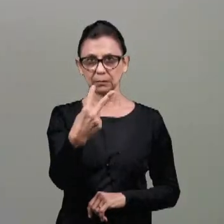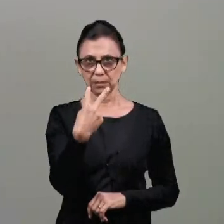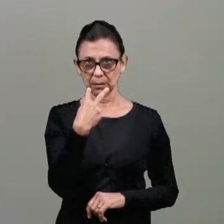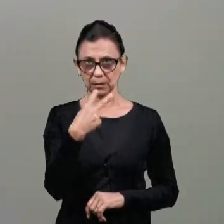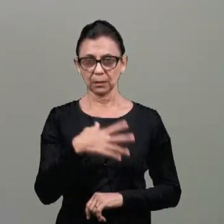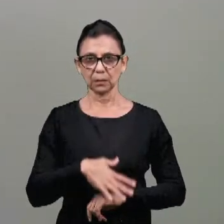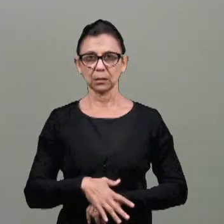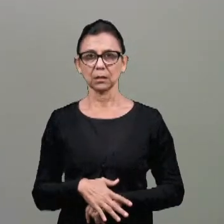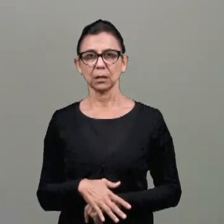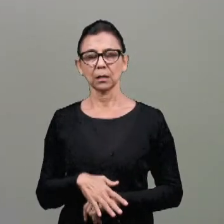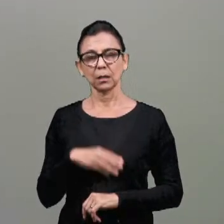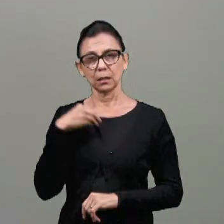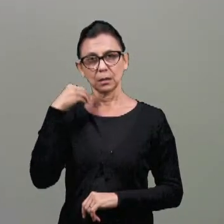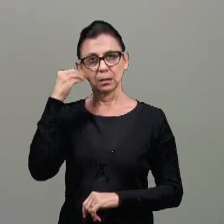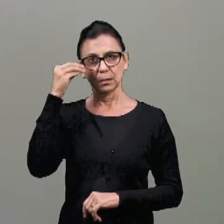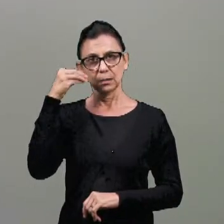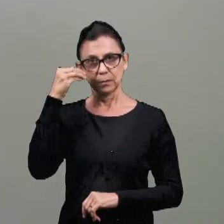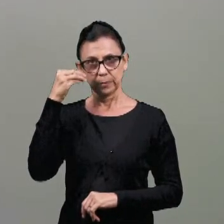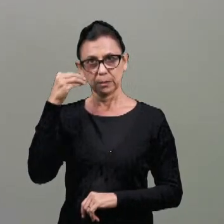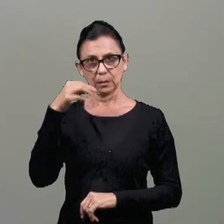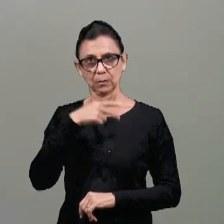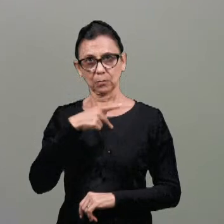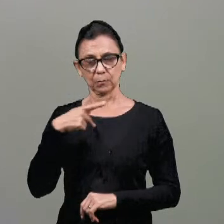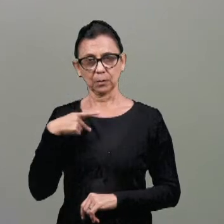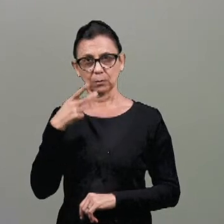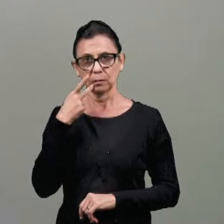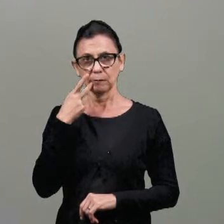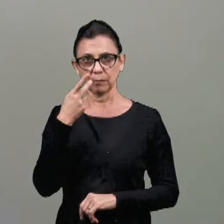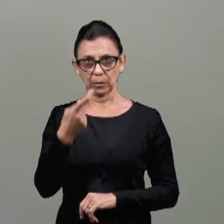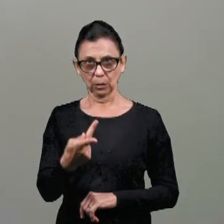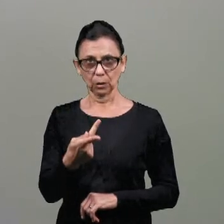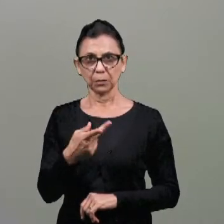pastor João acabou de trazer, ela